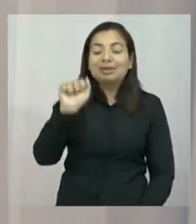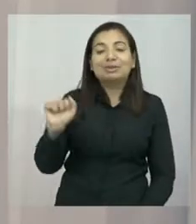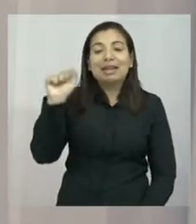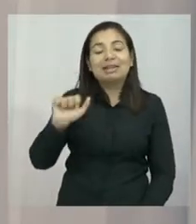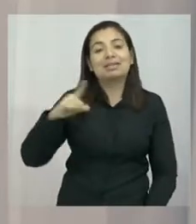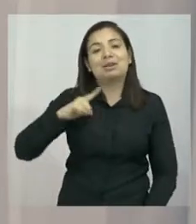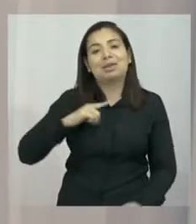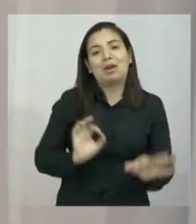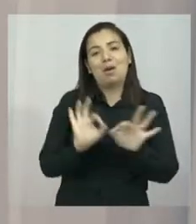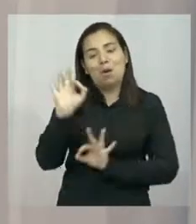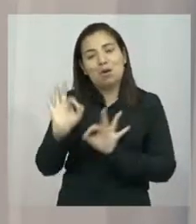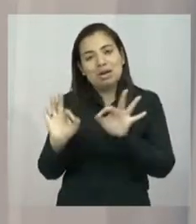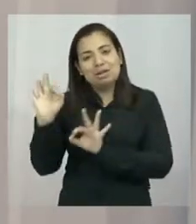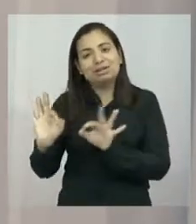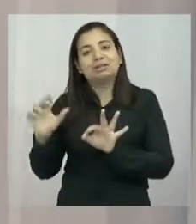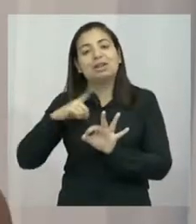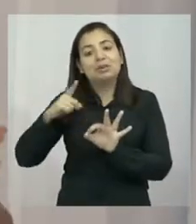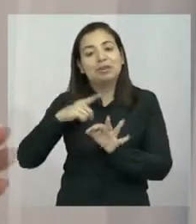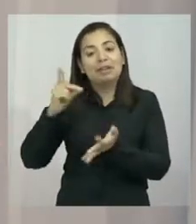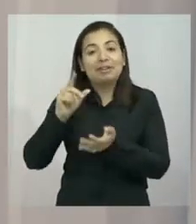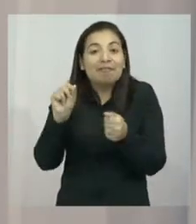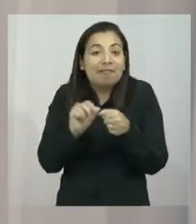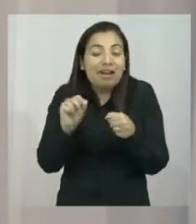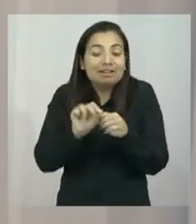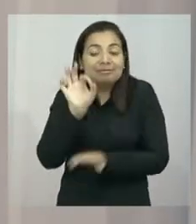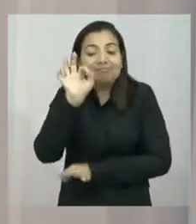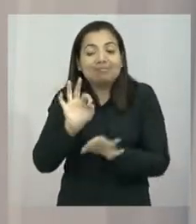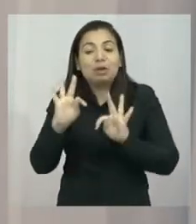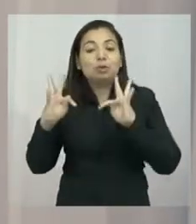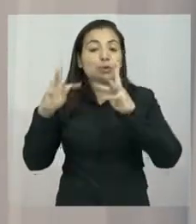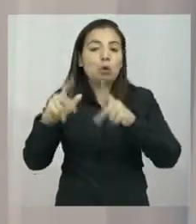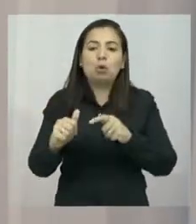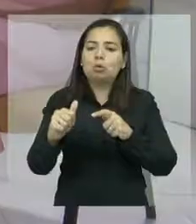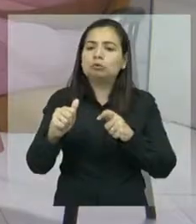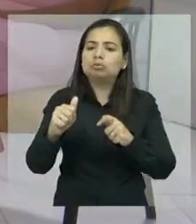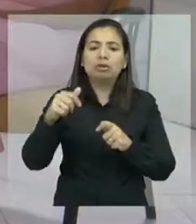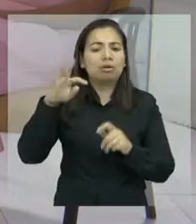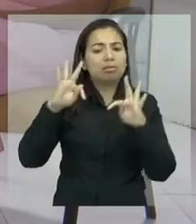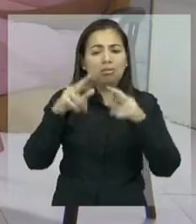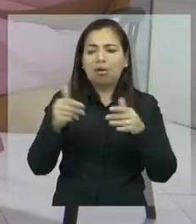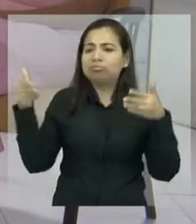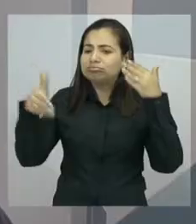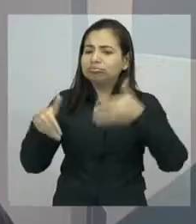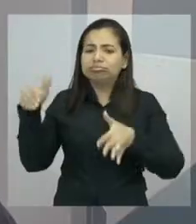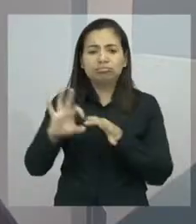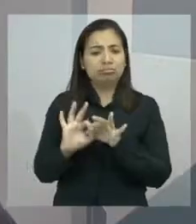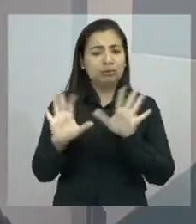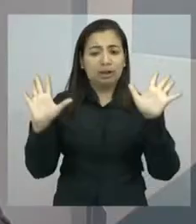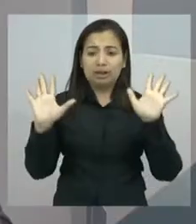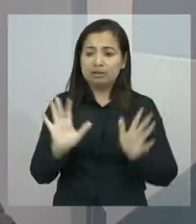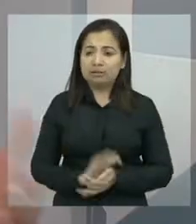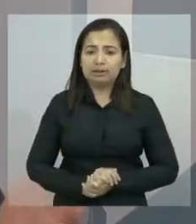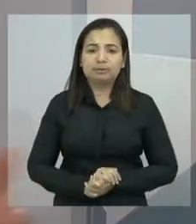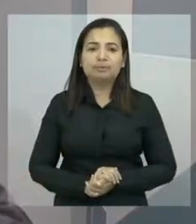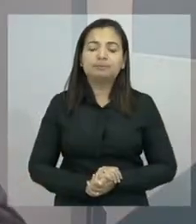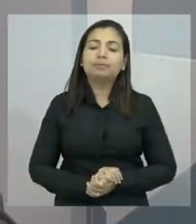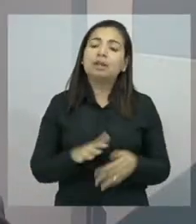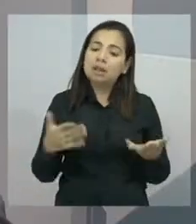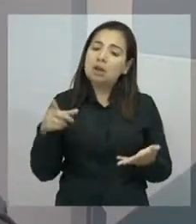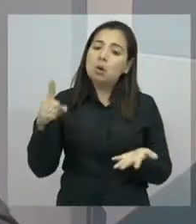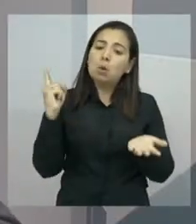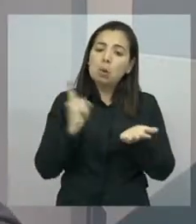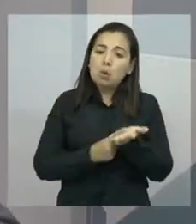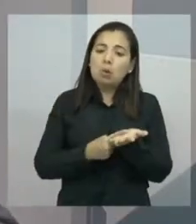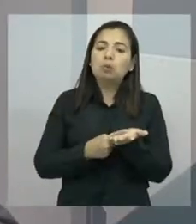promovendo. Exatamente. Está promovendo para todos, é, para que seja expandido. Então, eu gostaria que a senhora fizesse um convite